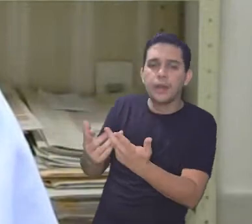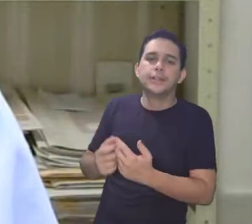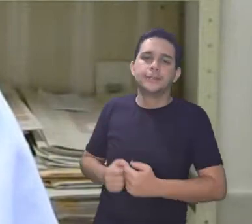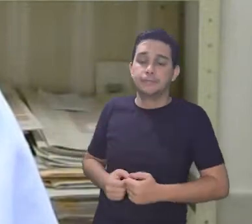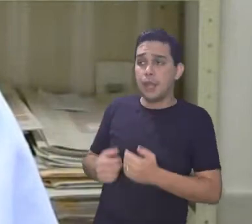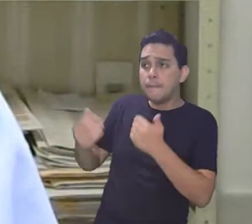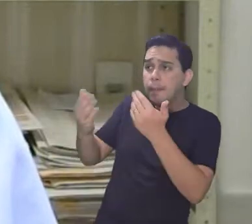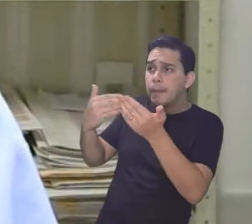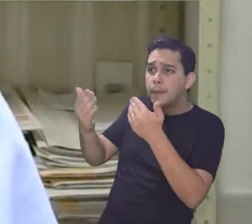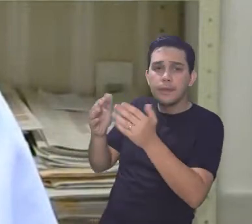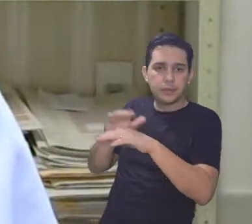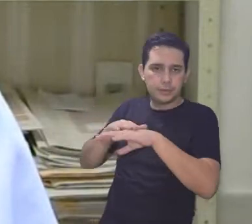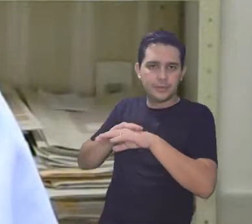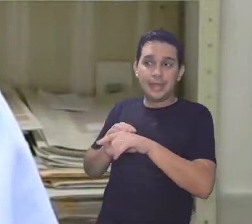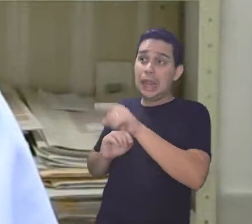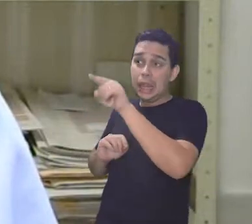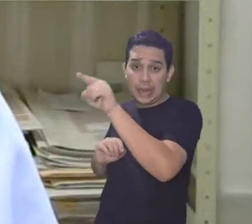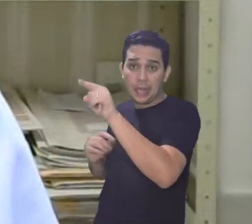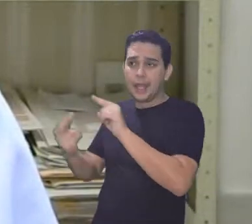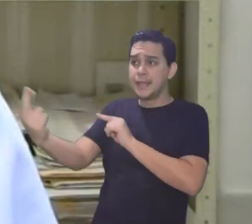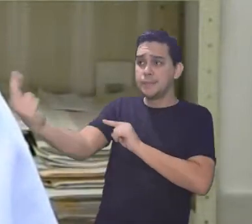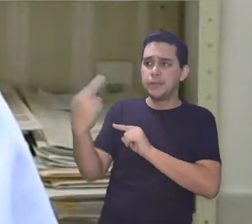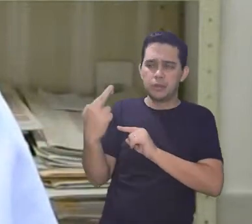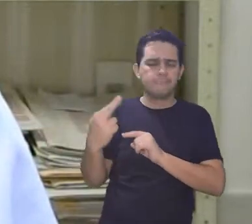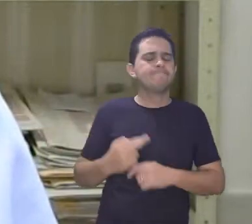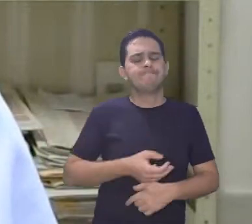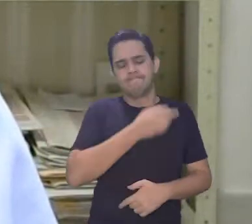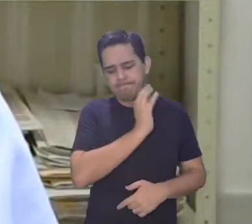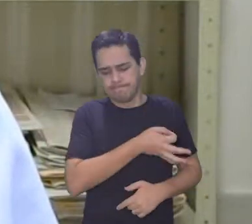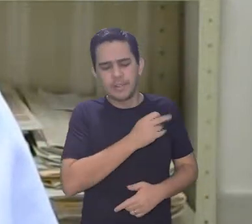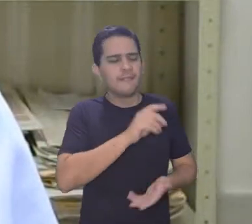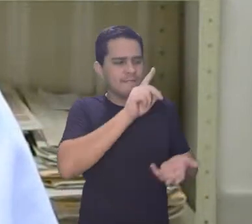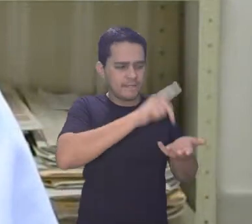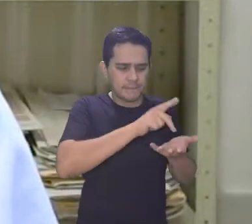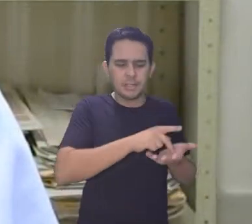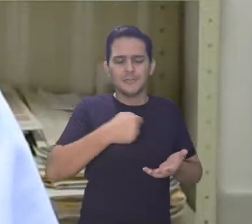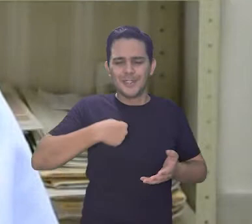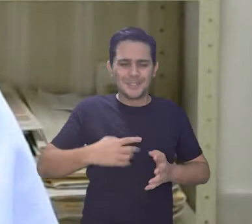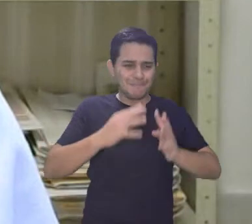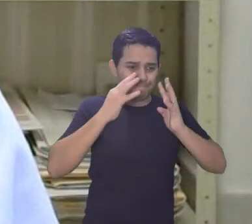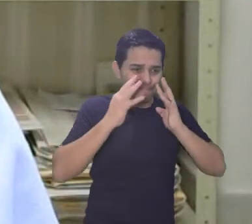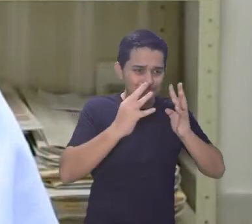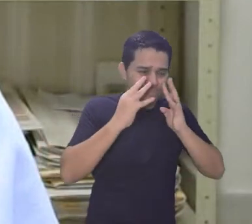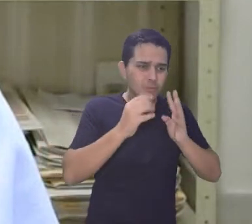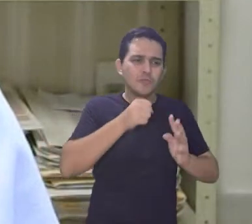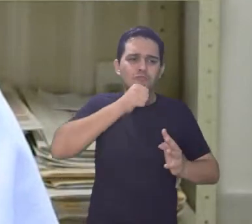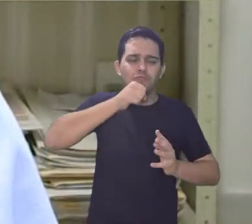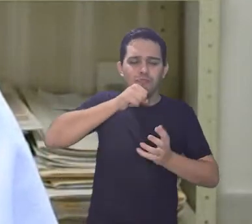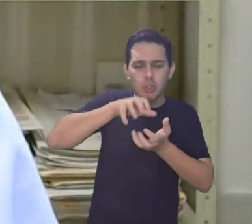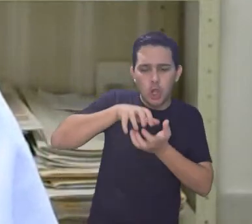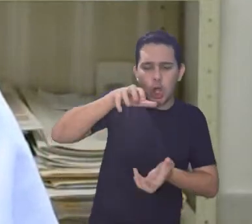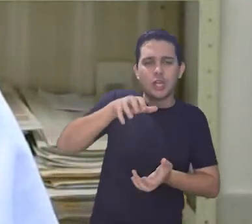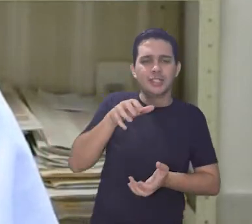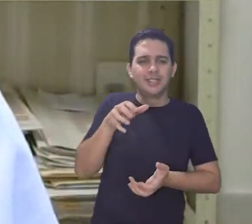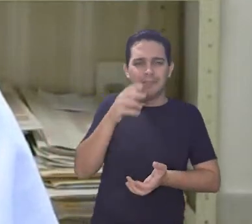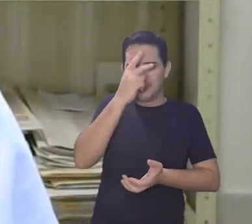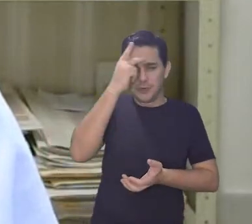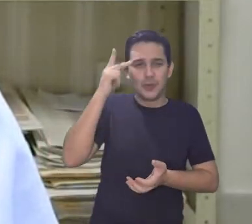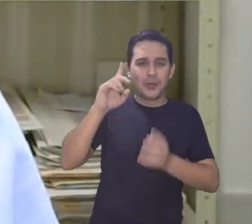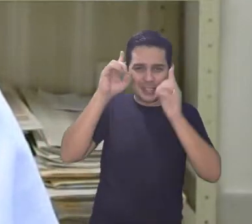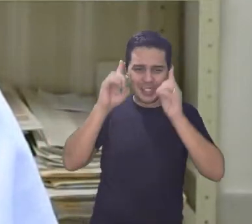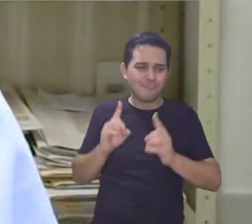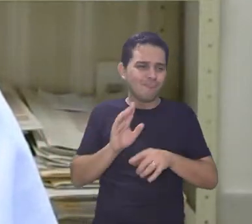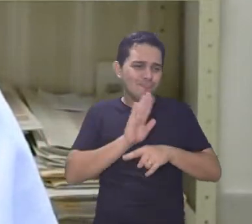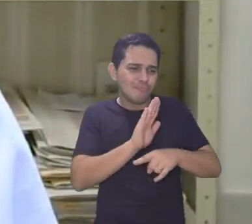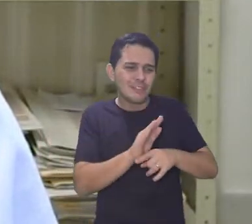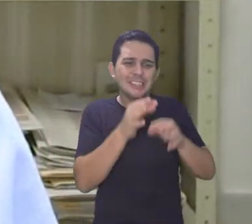até reconhecendo que alguns aspectos do atendimento não estavam a contento e que tentaria melhorá-los.